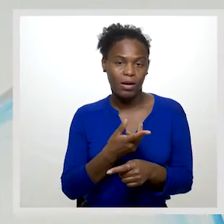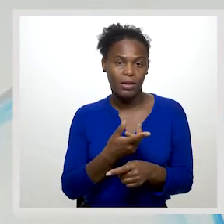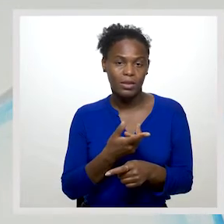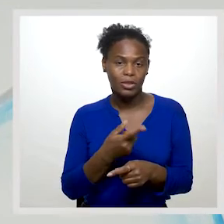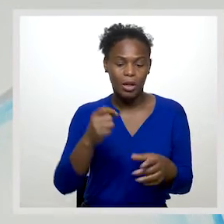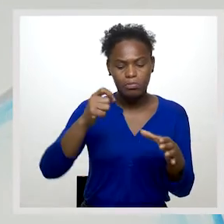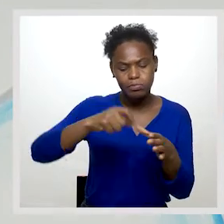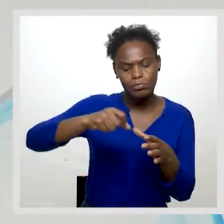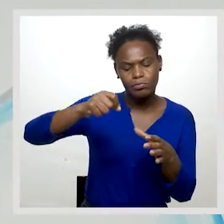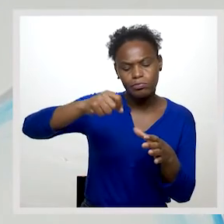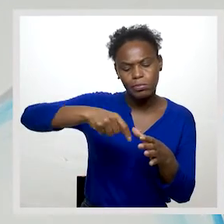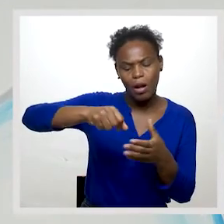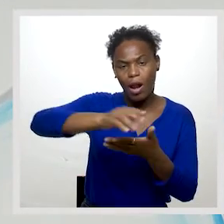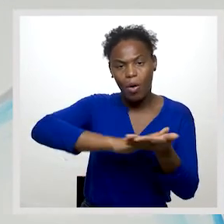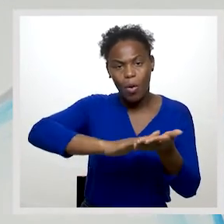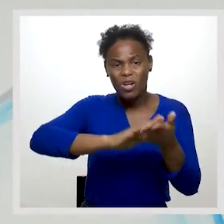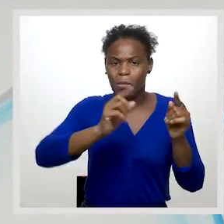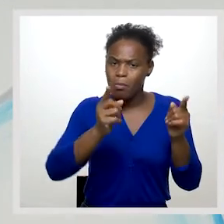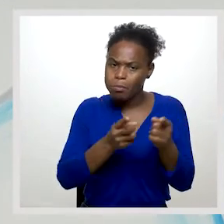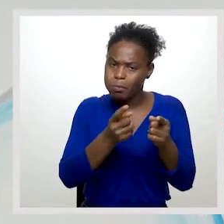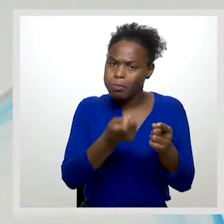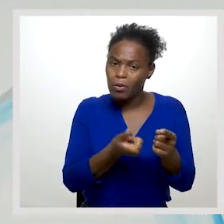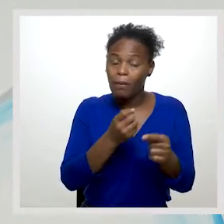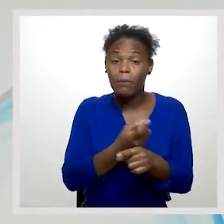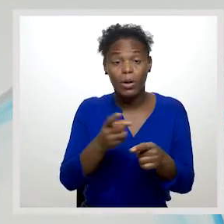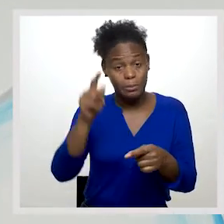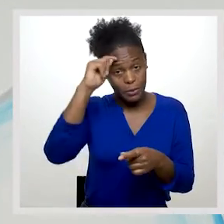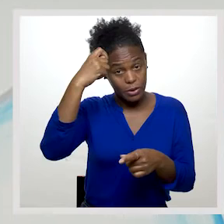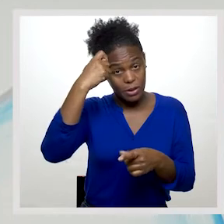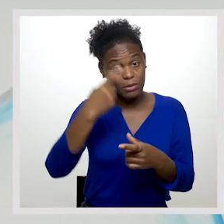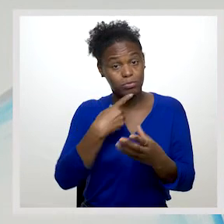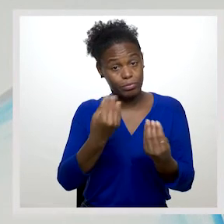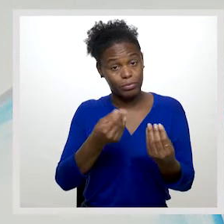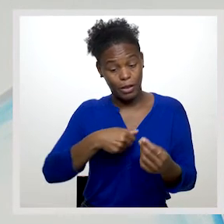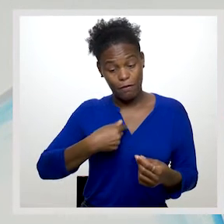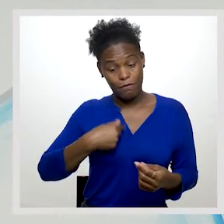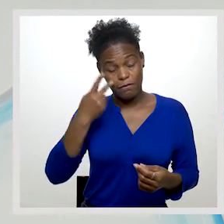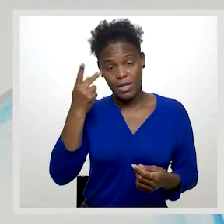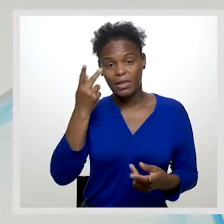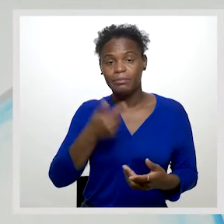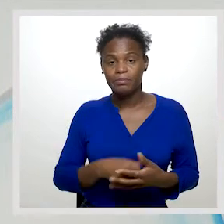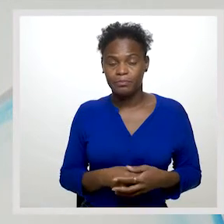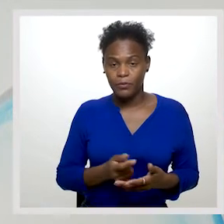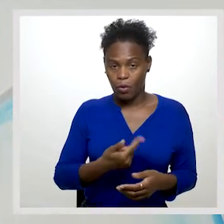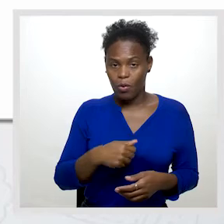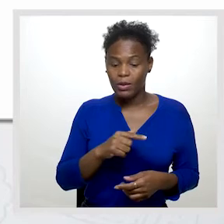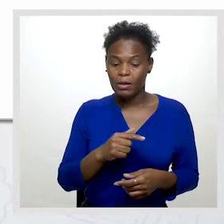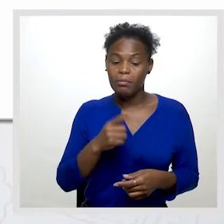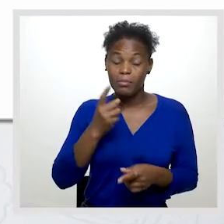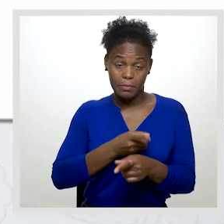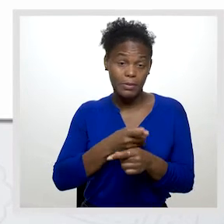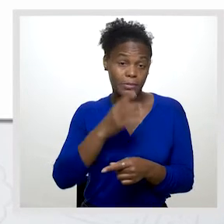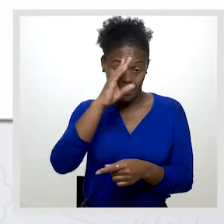forma reduzida, porque prejudica de que maneira a nossa própria vida, embora são